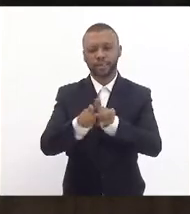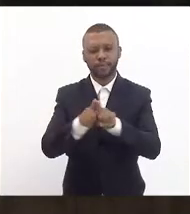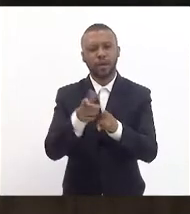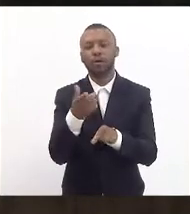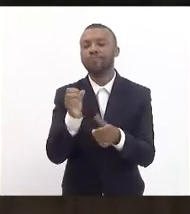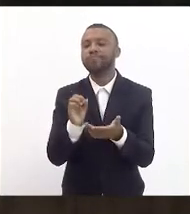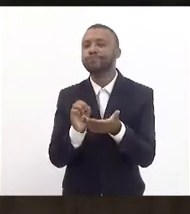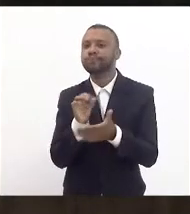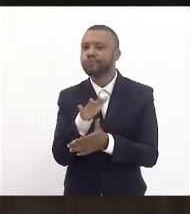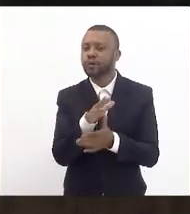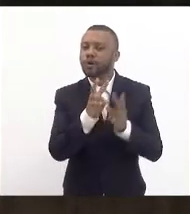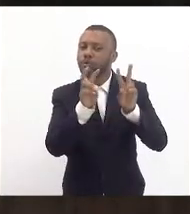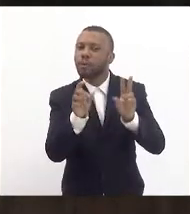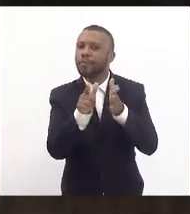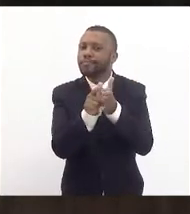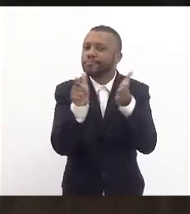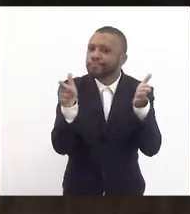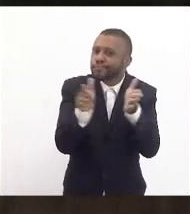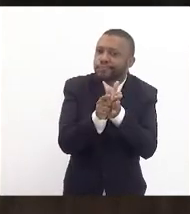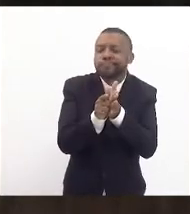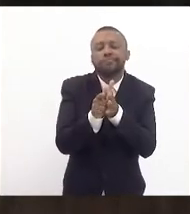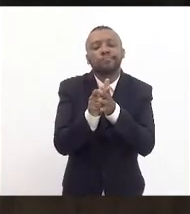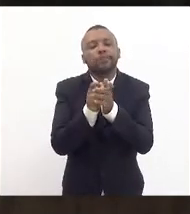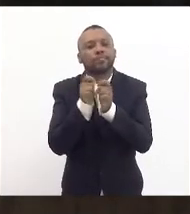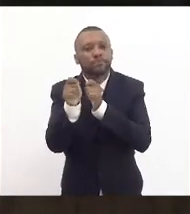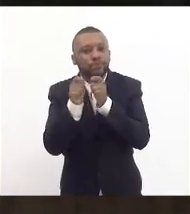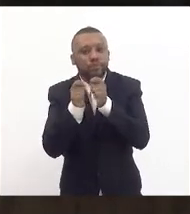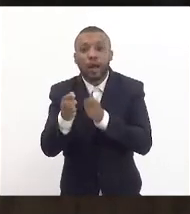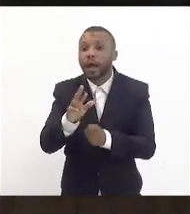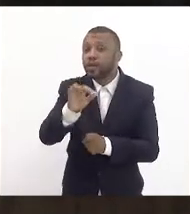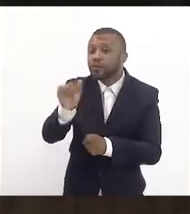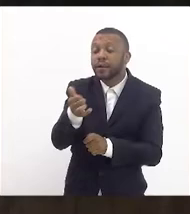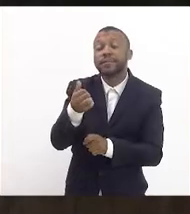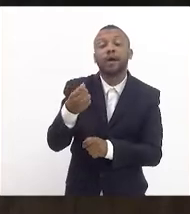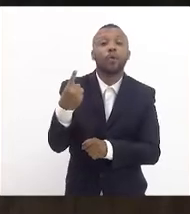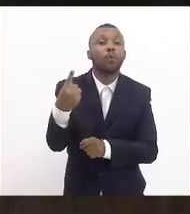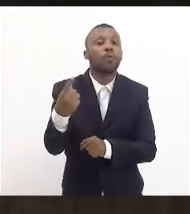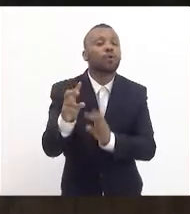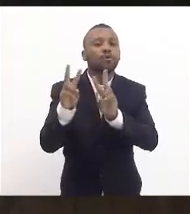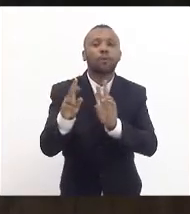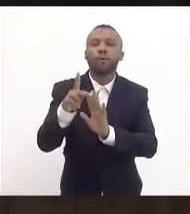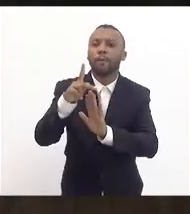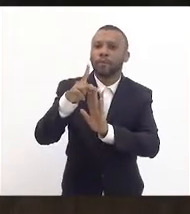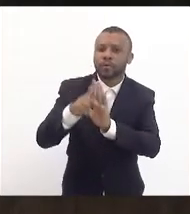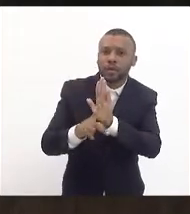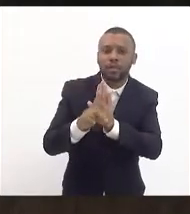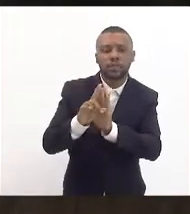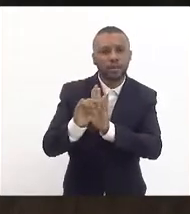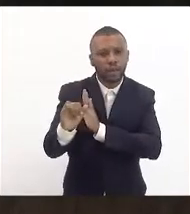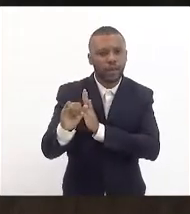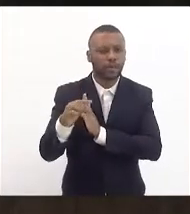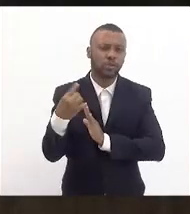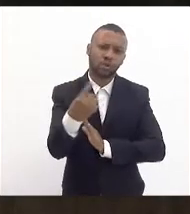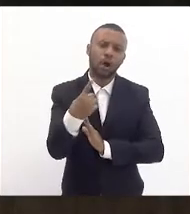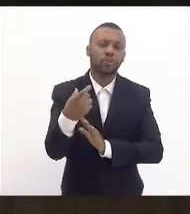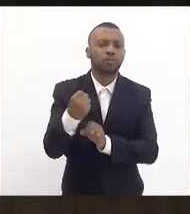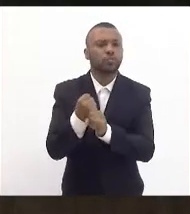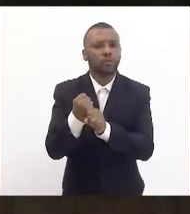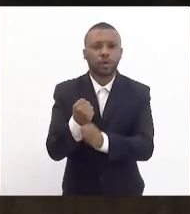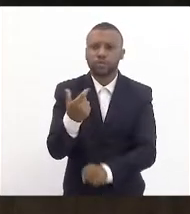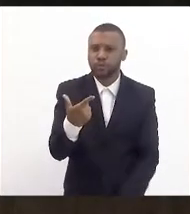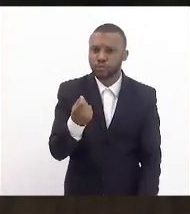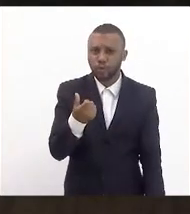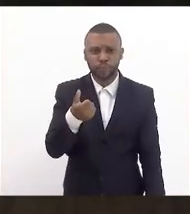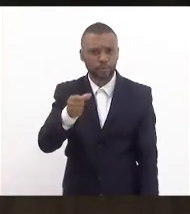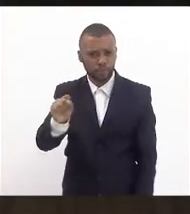uma matéria que saiu ontem no RJ1, sobre o projeto, um projeto de lei nosso de 2018.